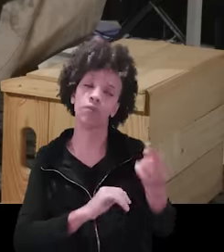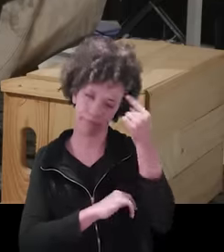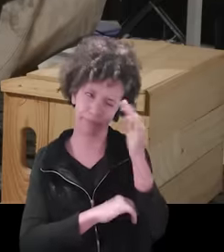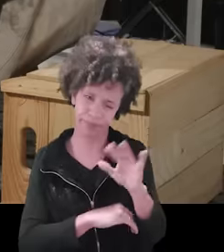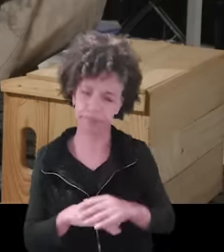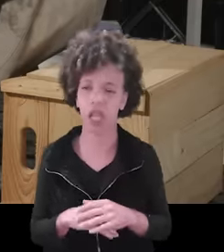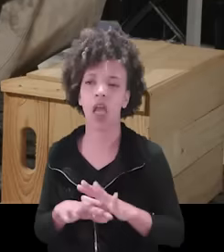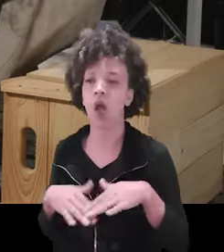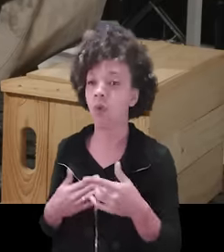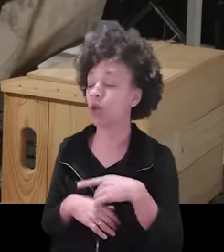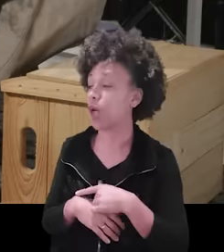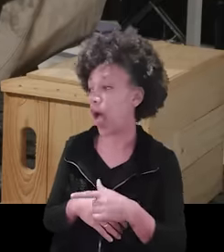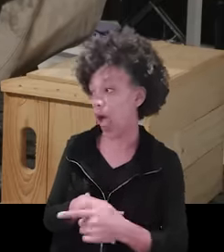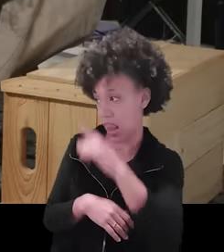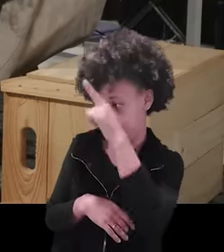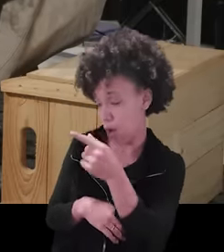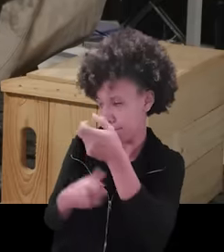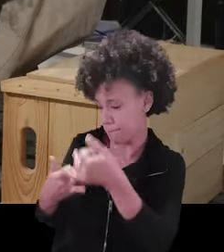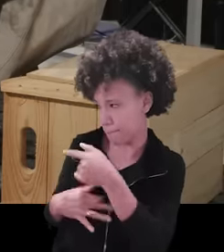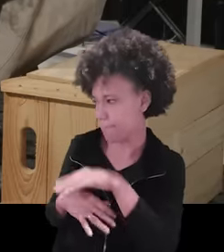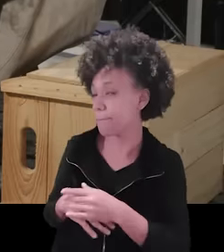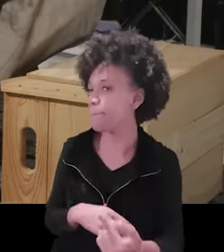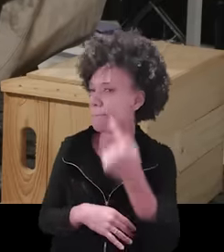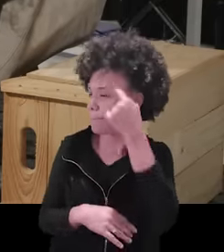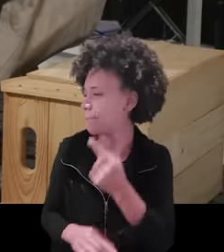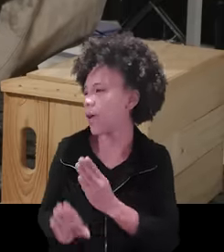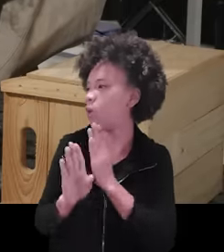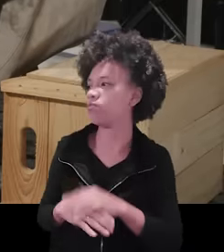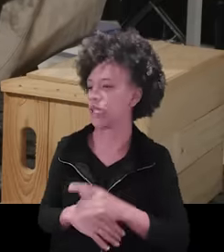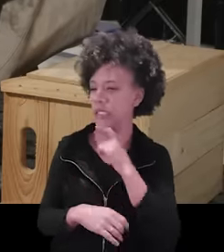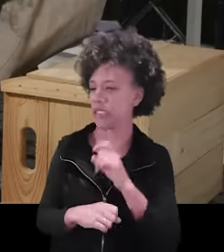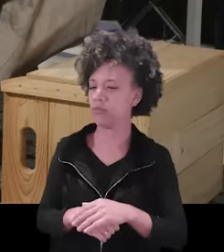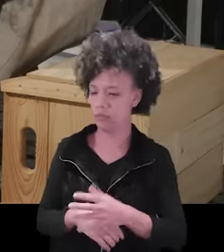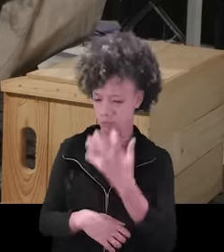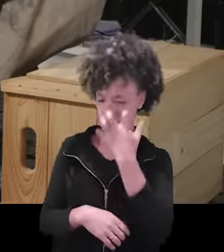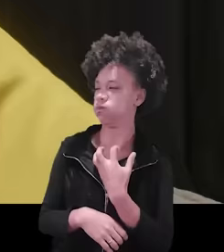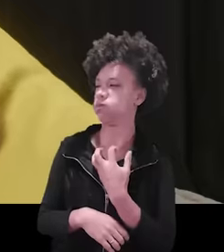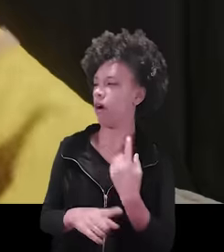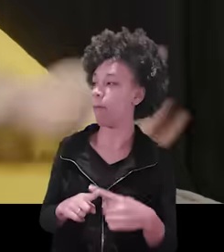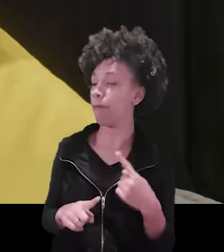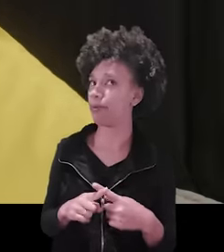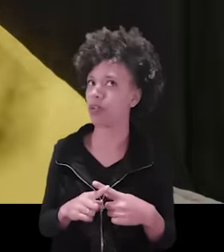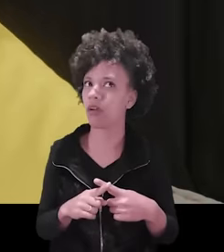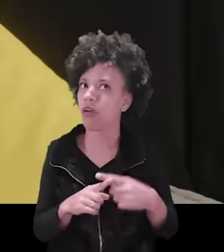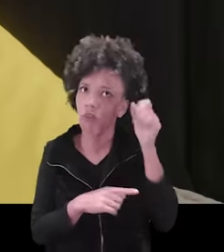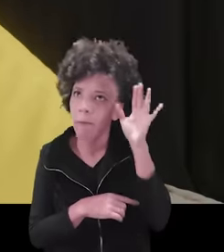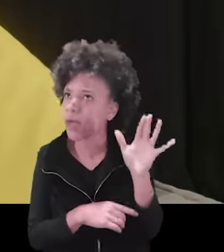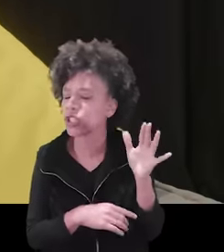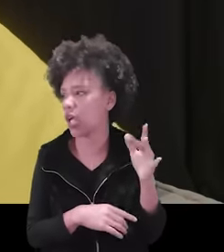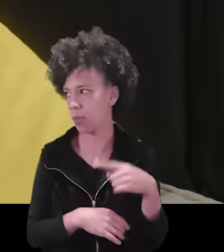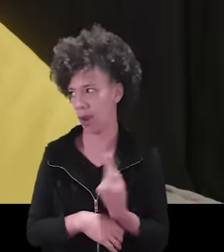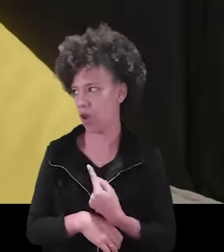mas então vamos lá vamos quando eu falo de alemão para você a primeira coisa que vem na sua cabeça um cara frio porque de alguma maneira foi